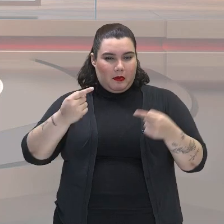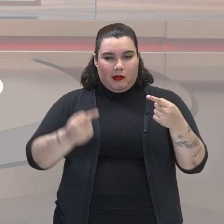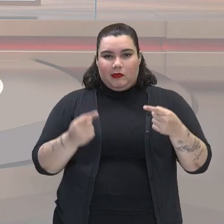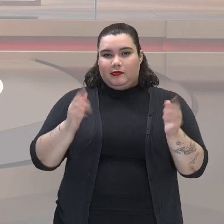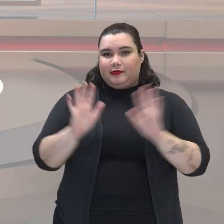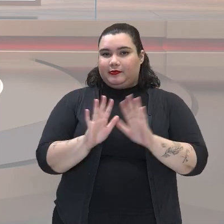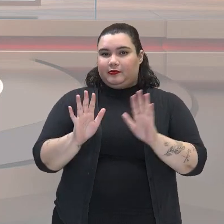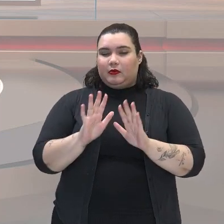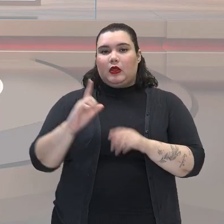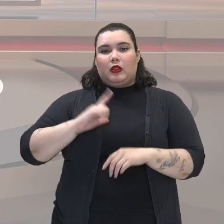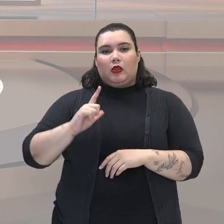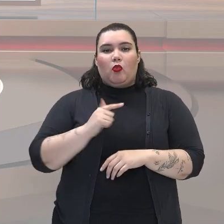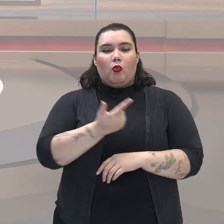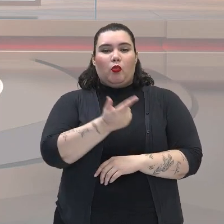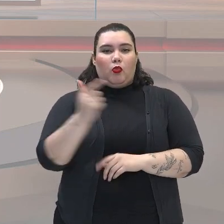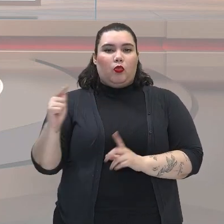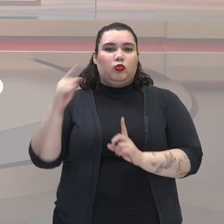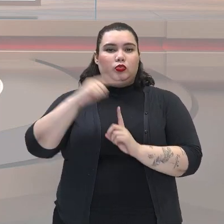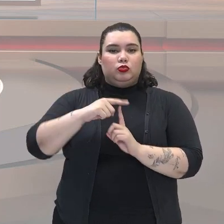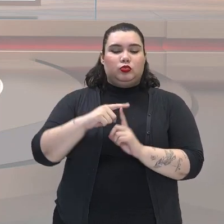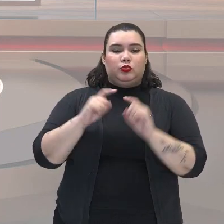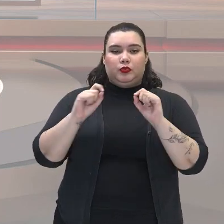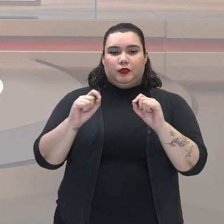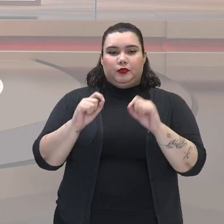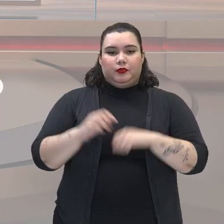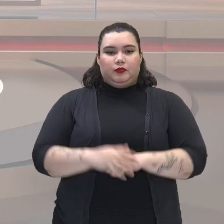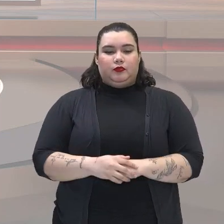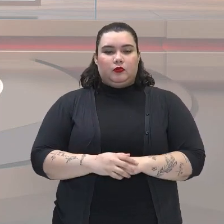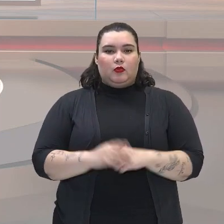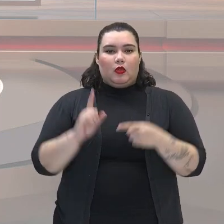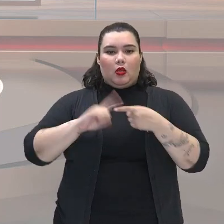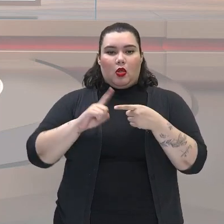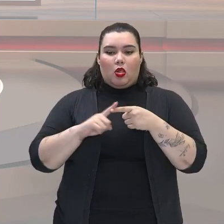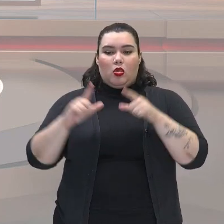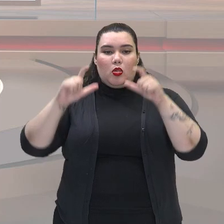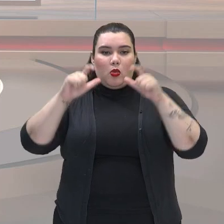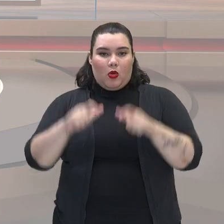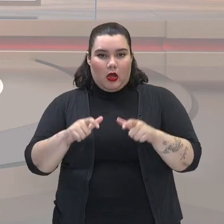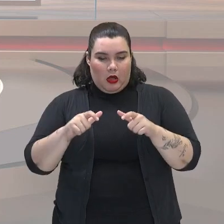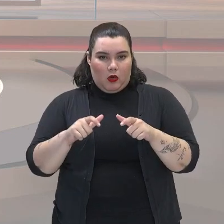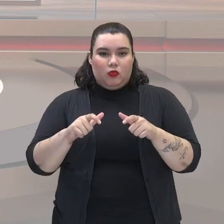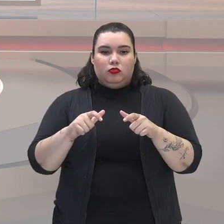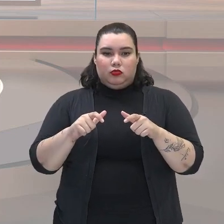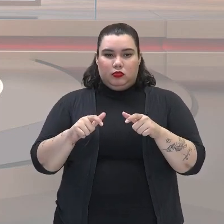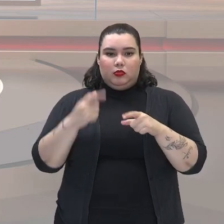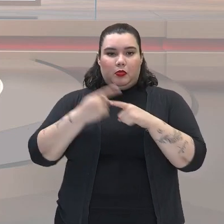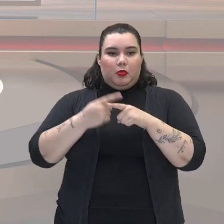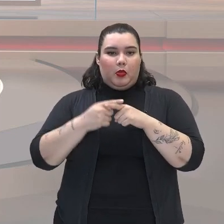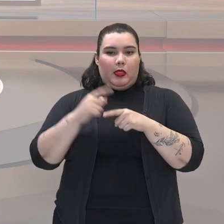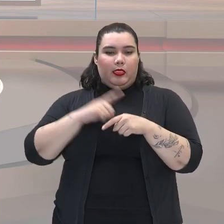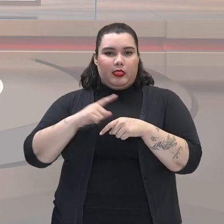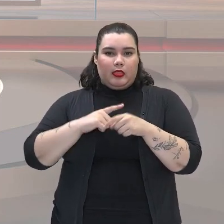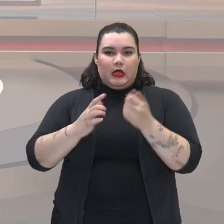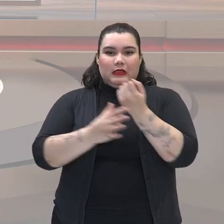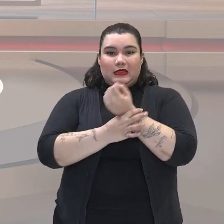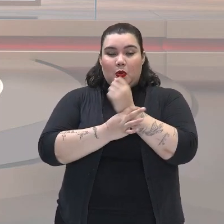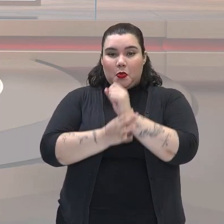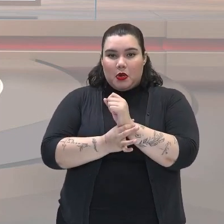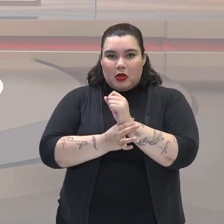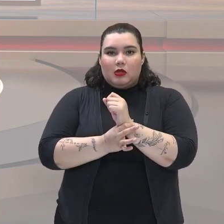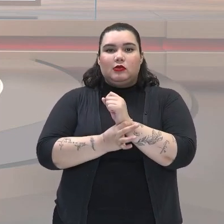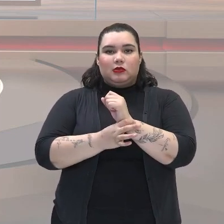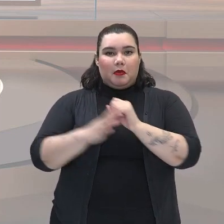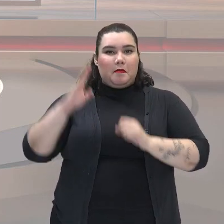Paquistão, tá bom? Tem também a questão da geografia, onde ela se posiciona por questão de segurança nacional